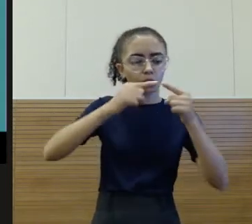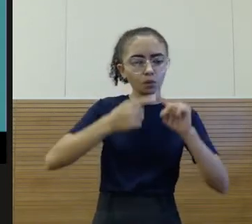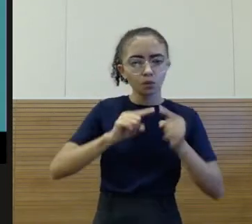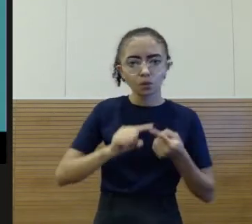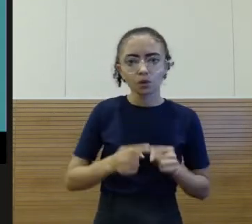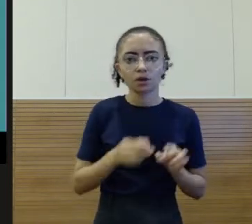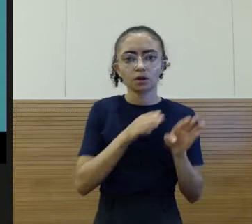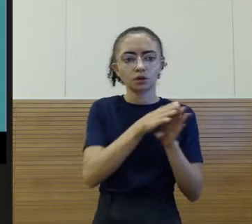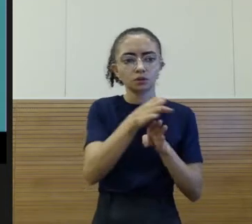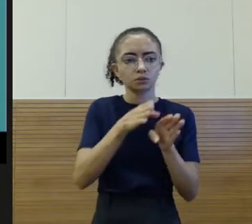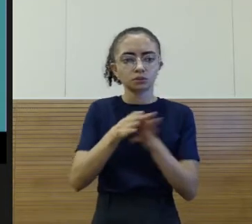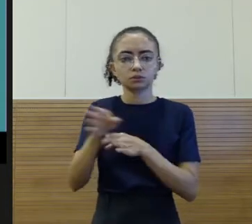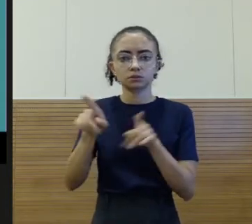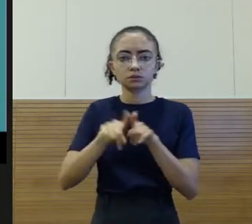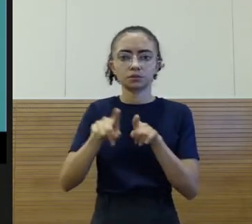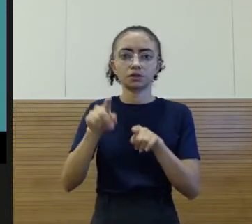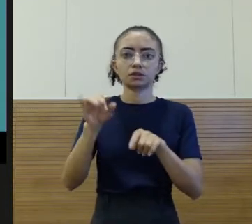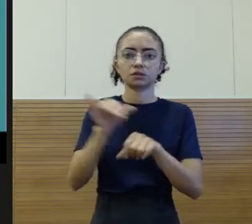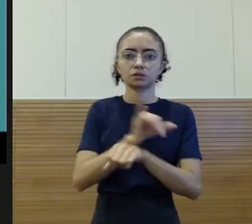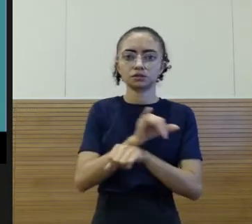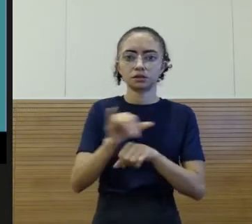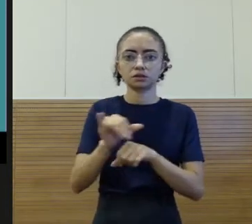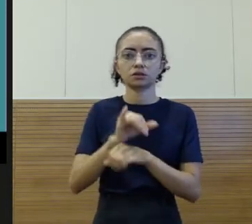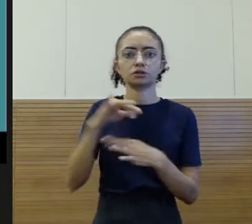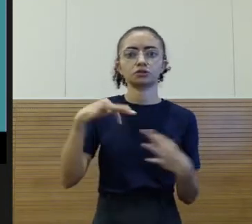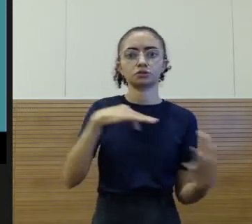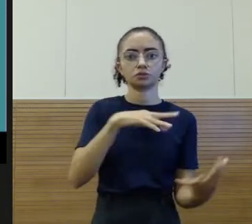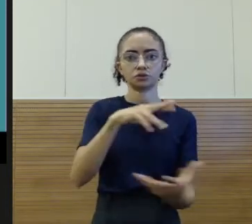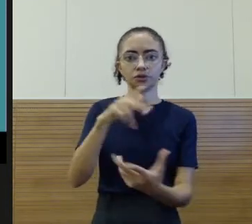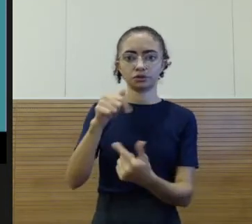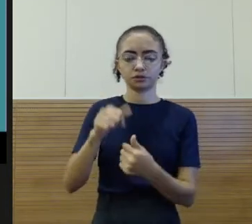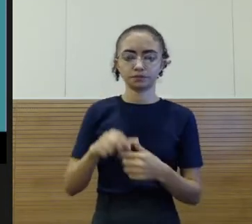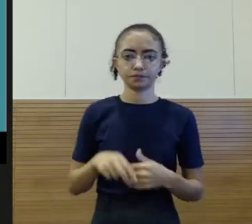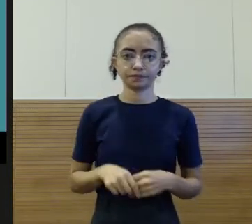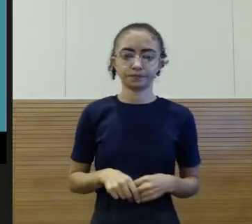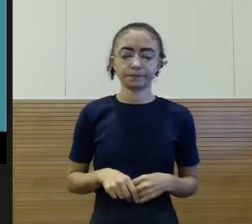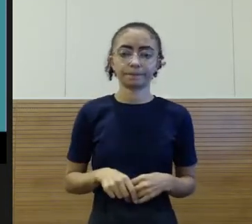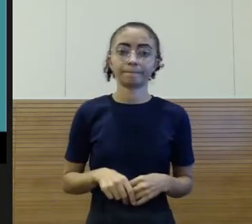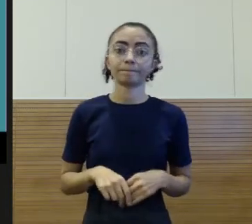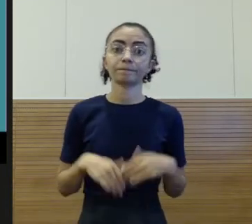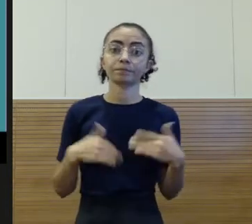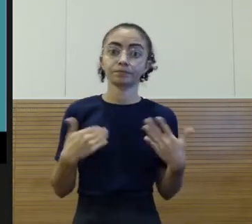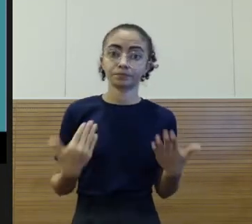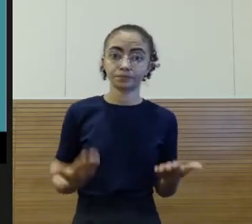recomendações e estratégias que devem ser usadas a nível mundial. Então,